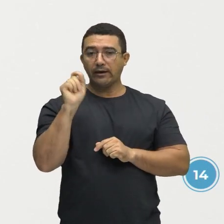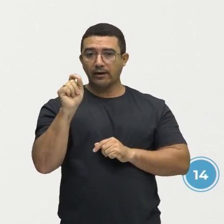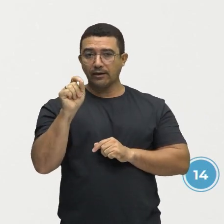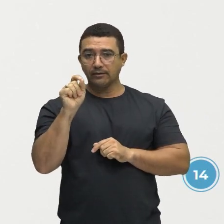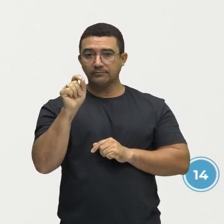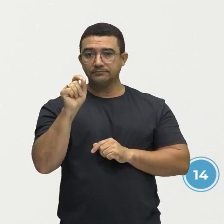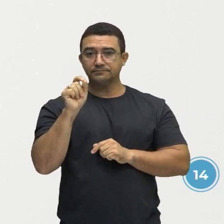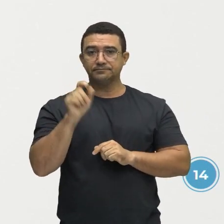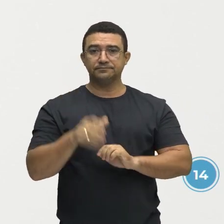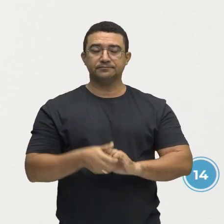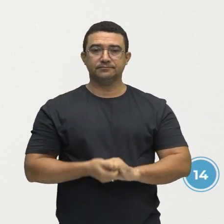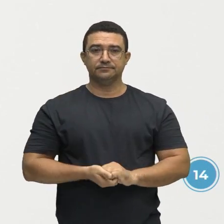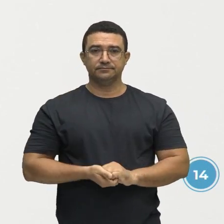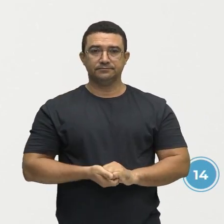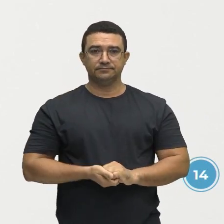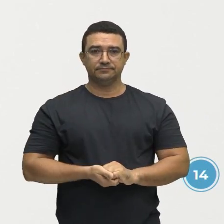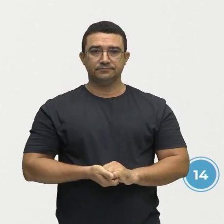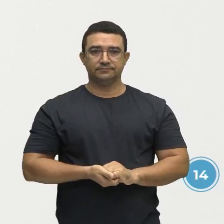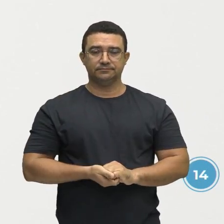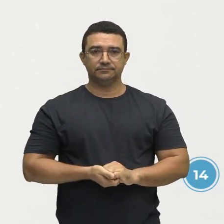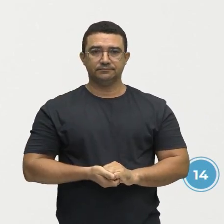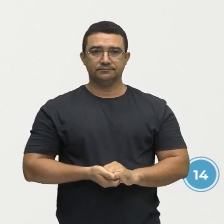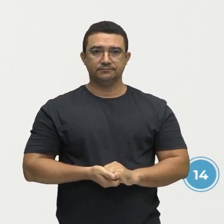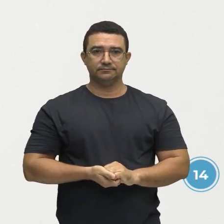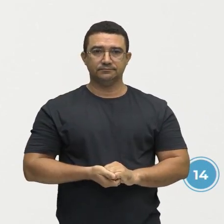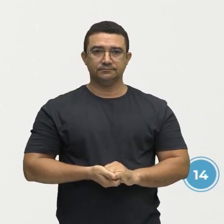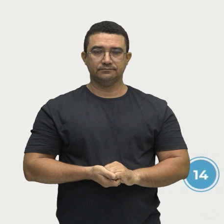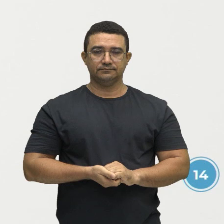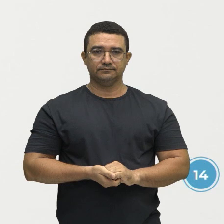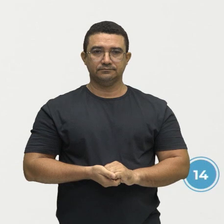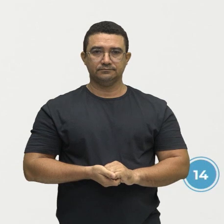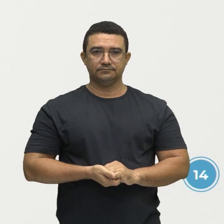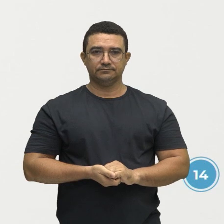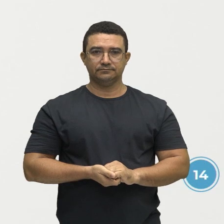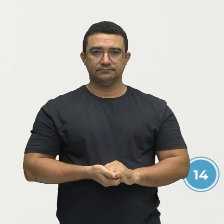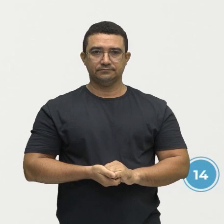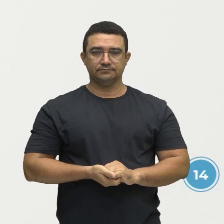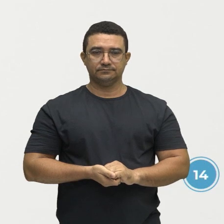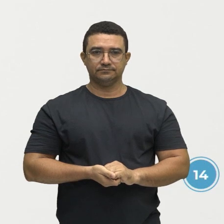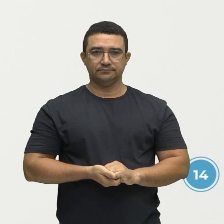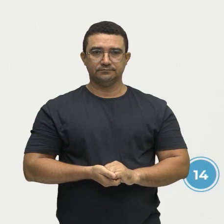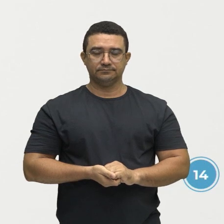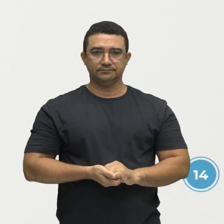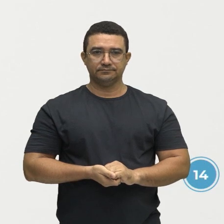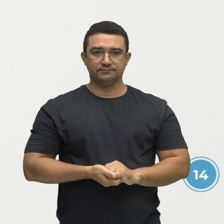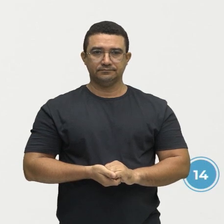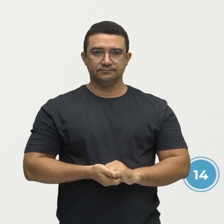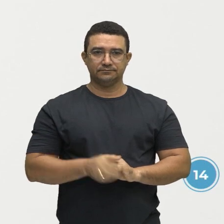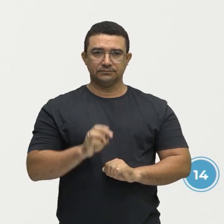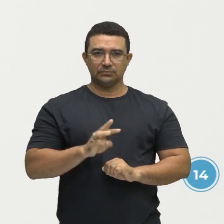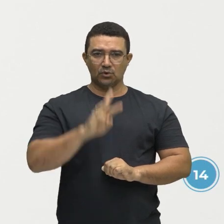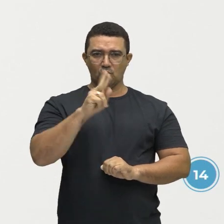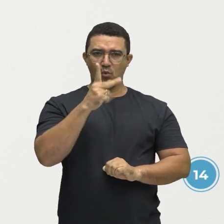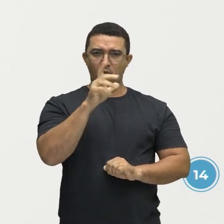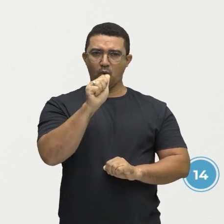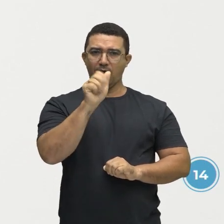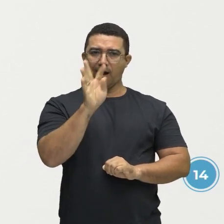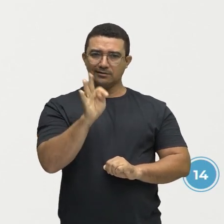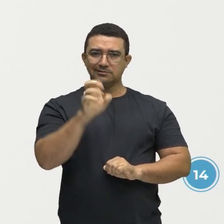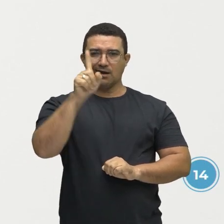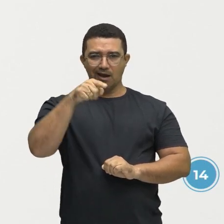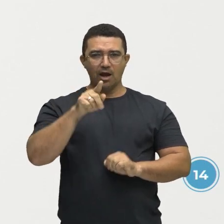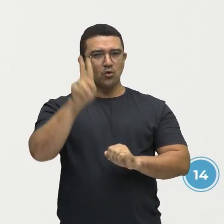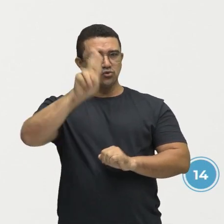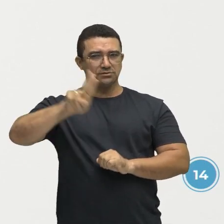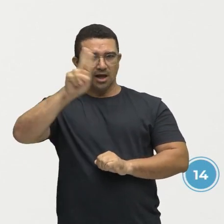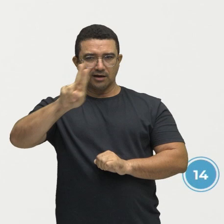né, plural, ou o que. Qual? What? What is your name? É uma pergunta que você já ouviu várias vezes em inglês, não é?